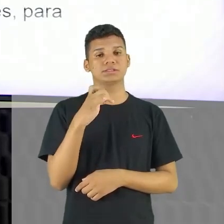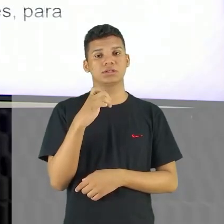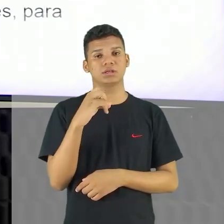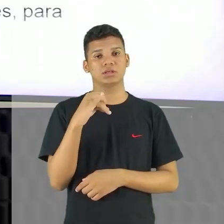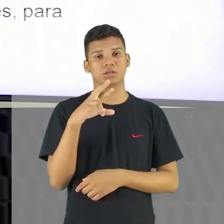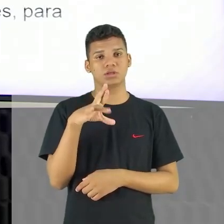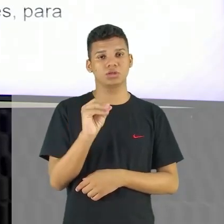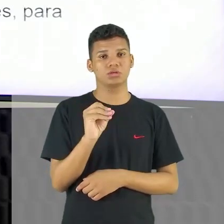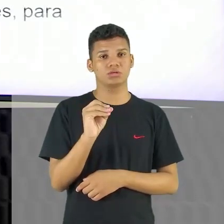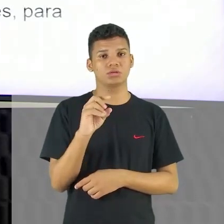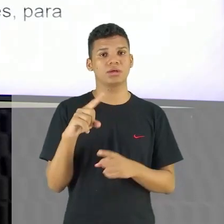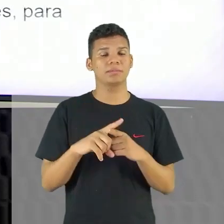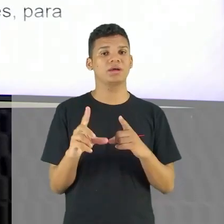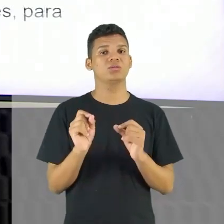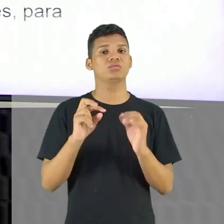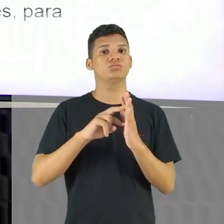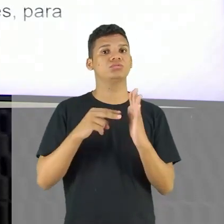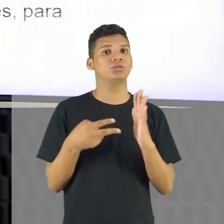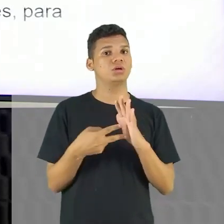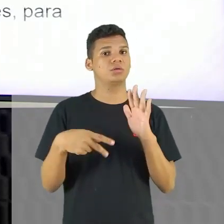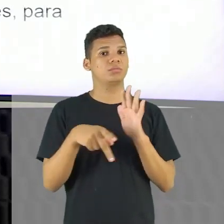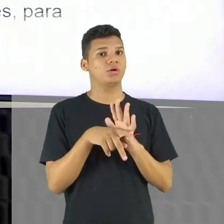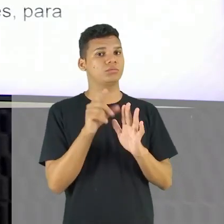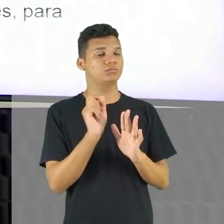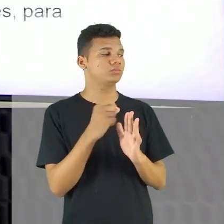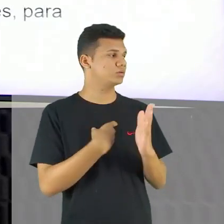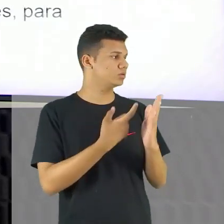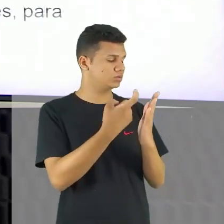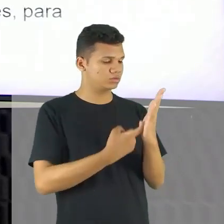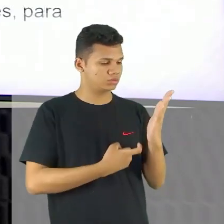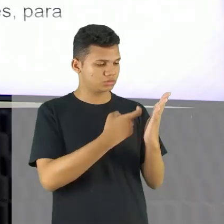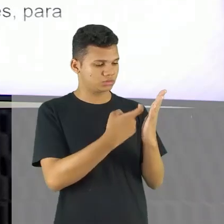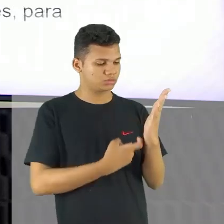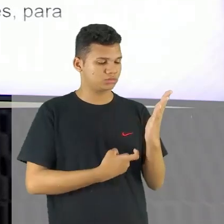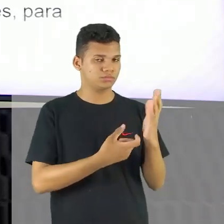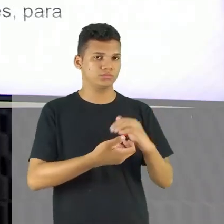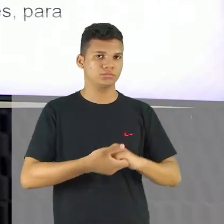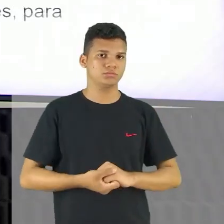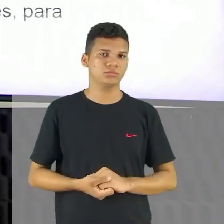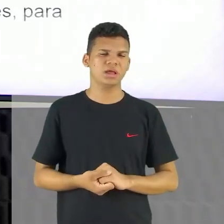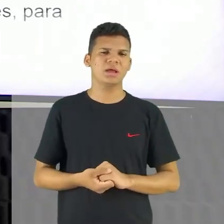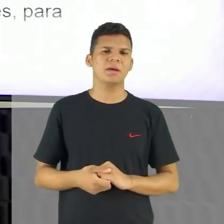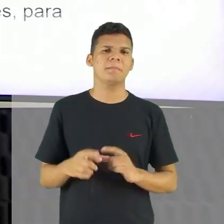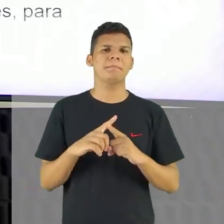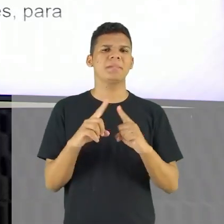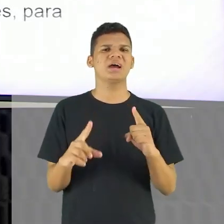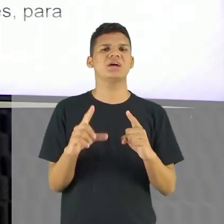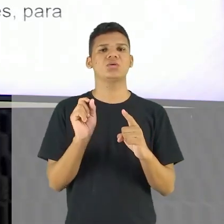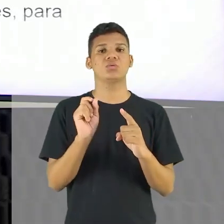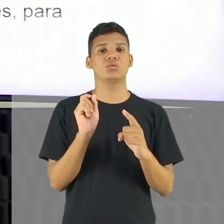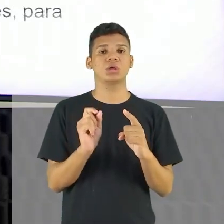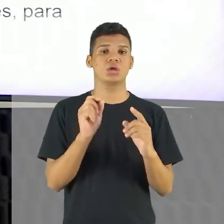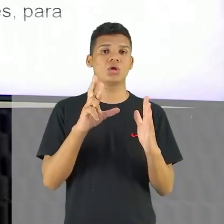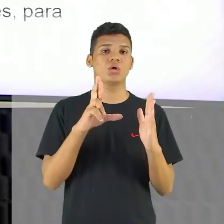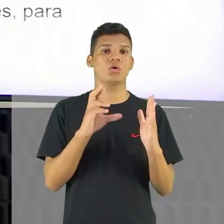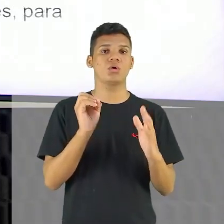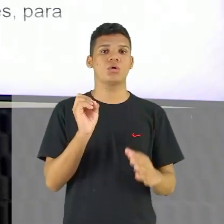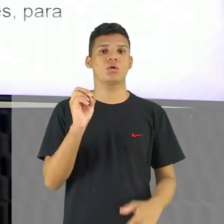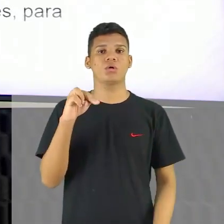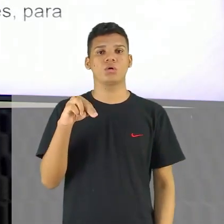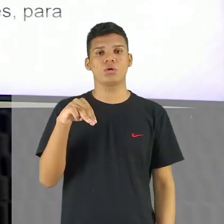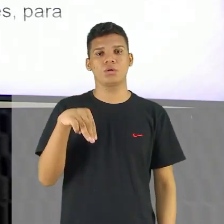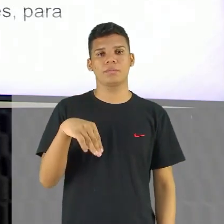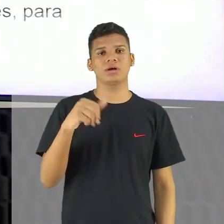romance é uma tipologia textual, em prosa. Mas o romanceiro, a